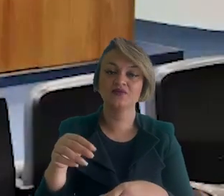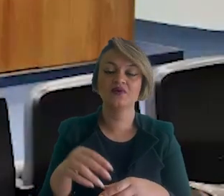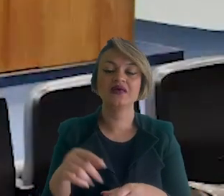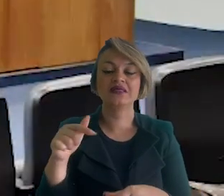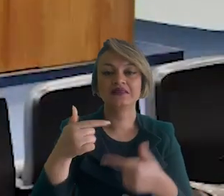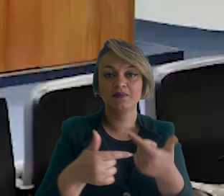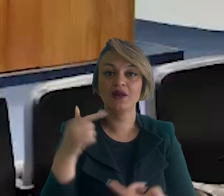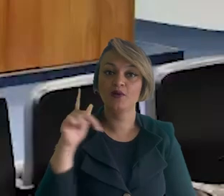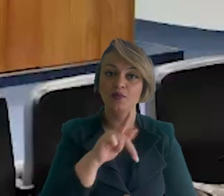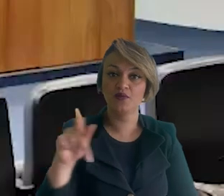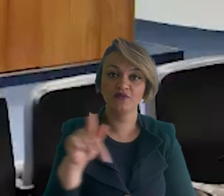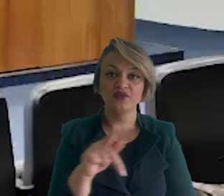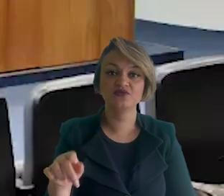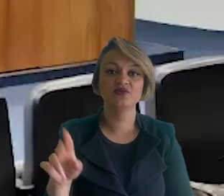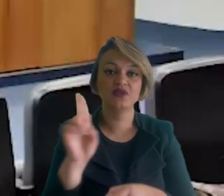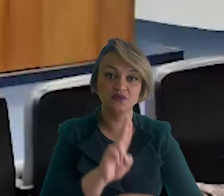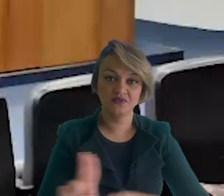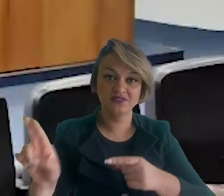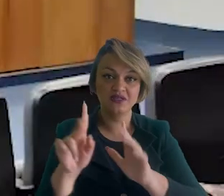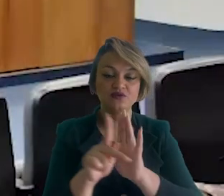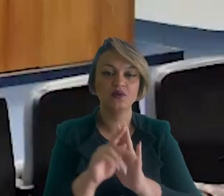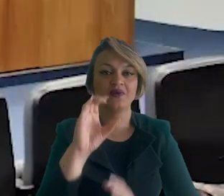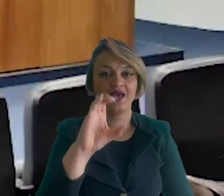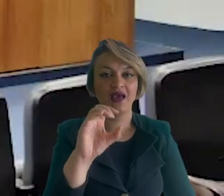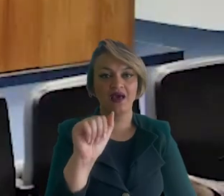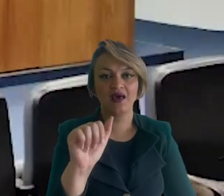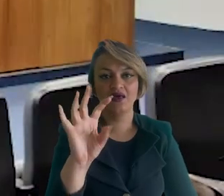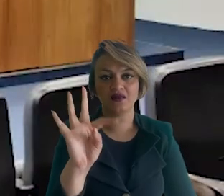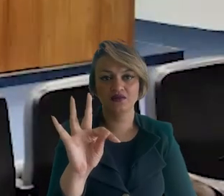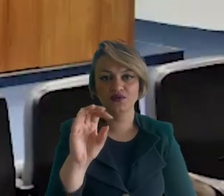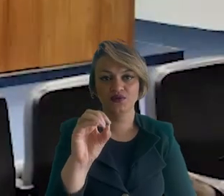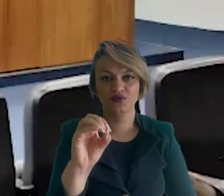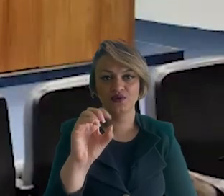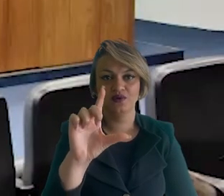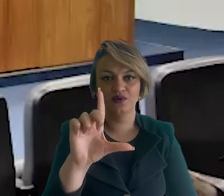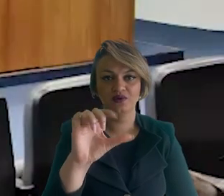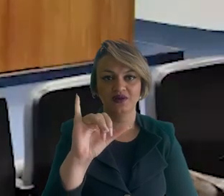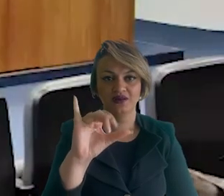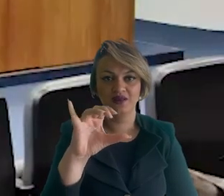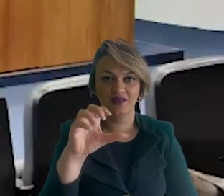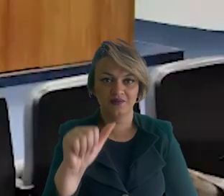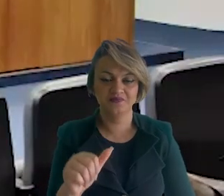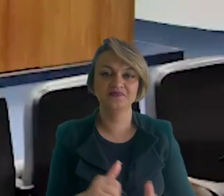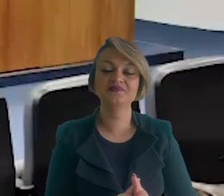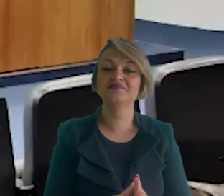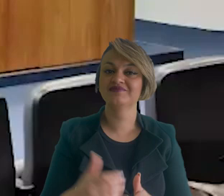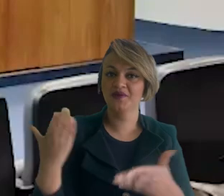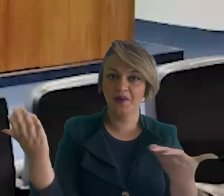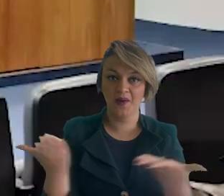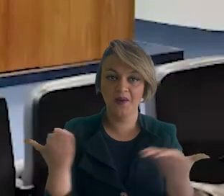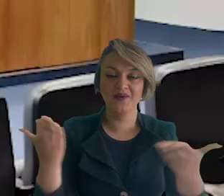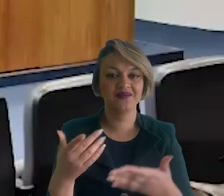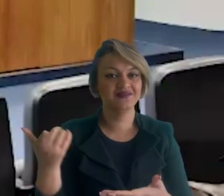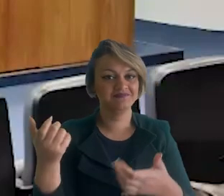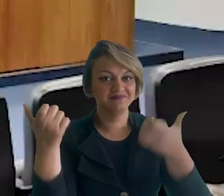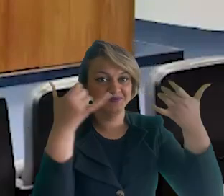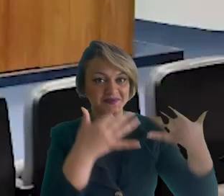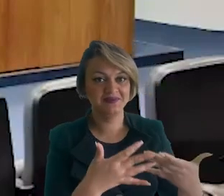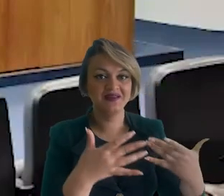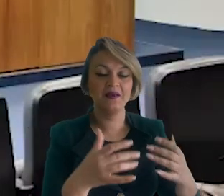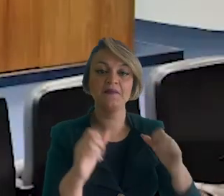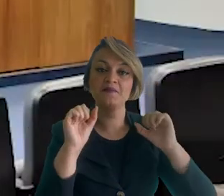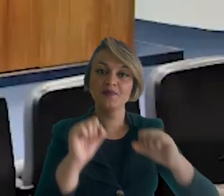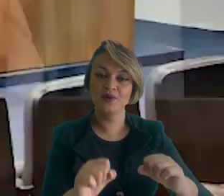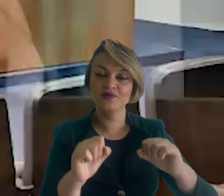professor também na pontifícia Universidade Católica eu passo então a palavra ao meu querido colega e